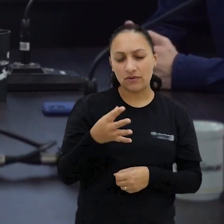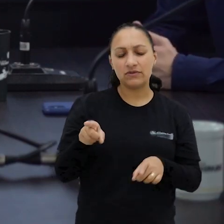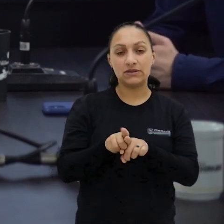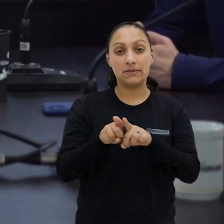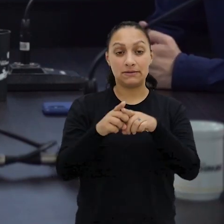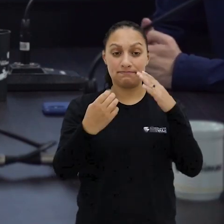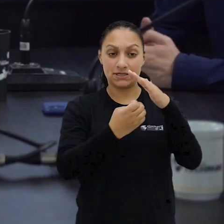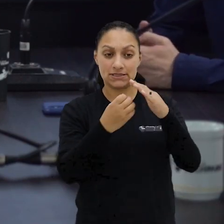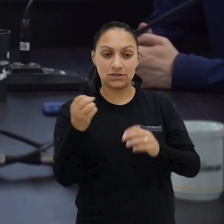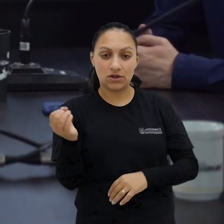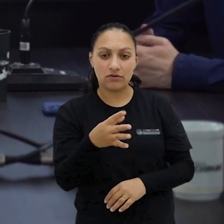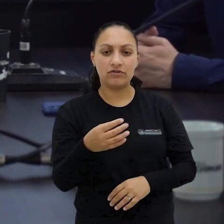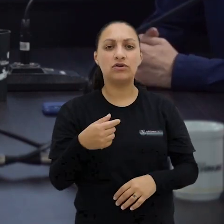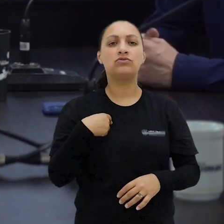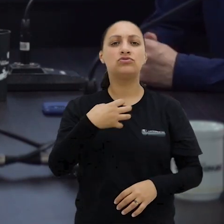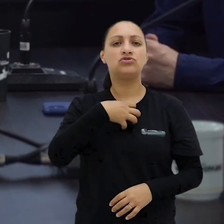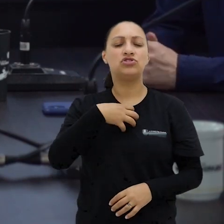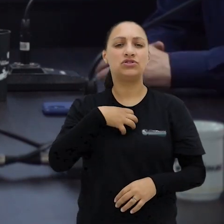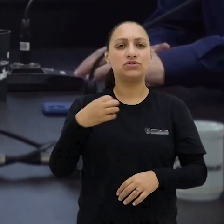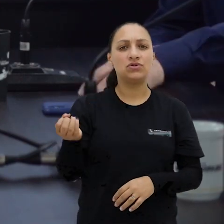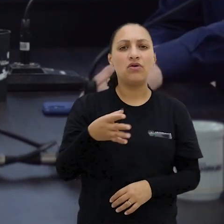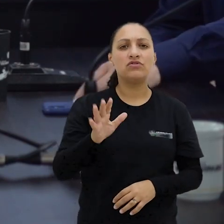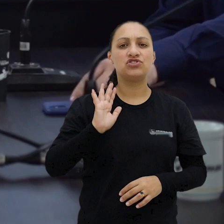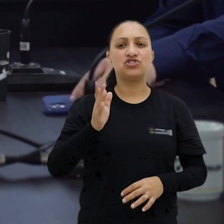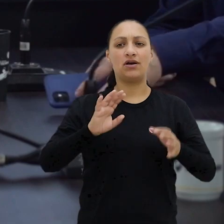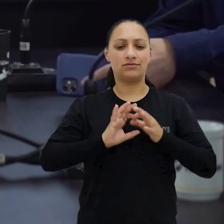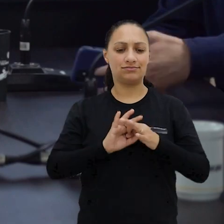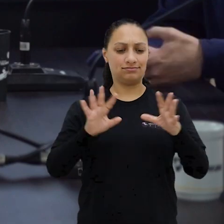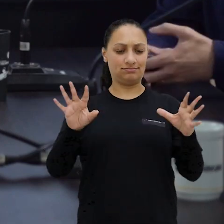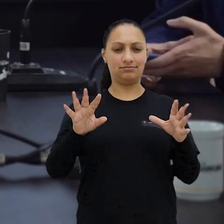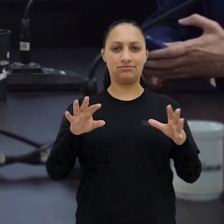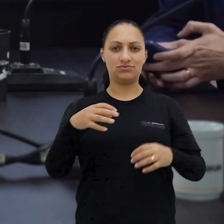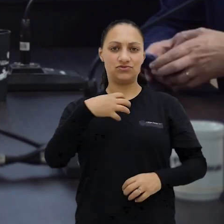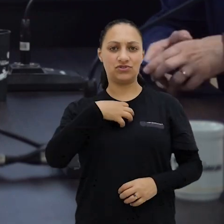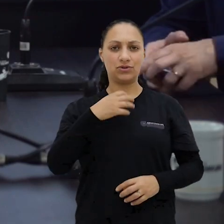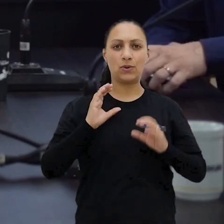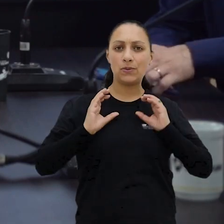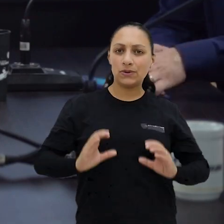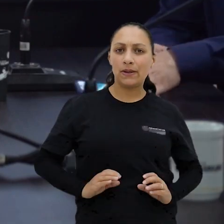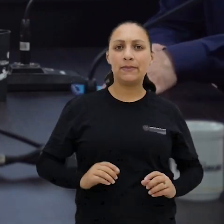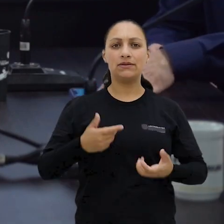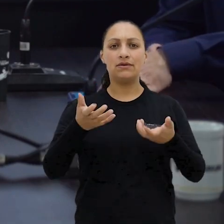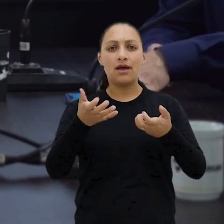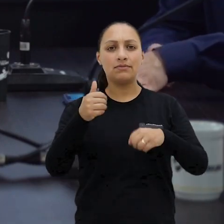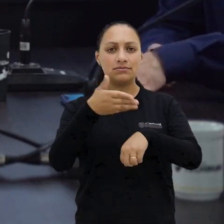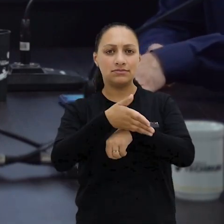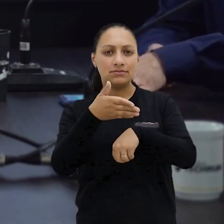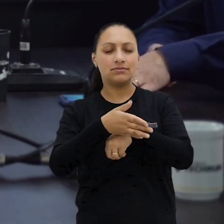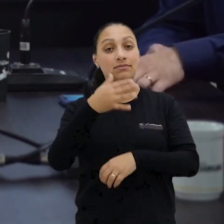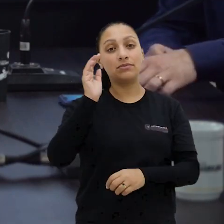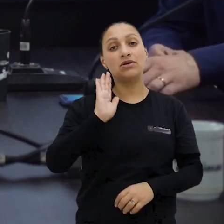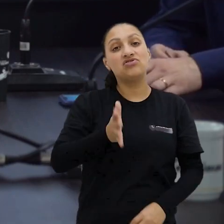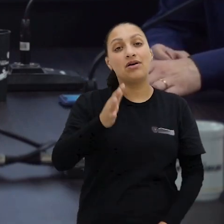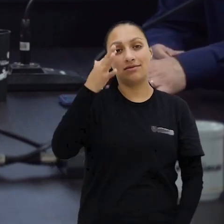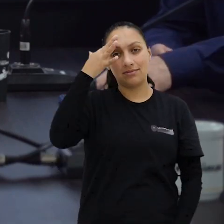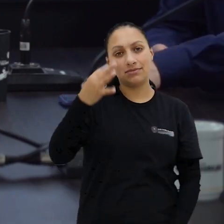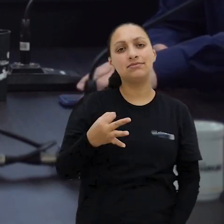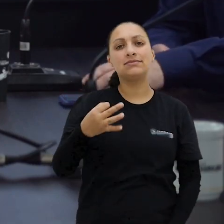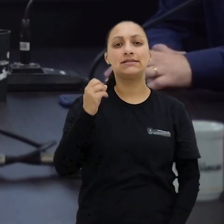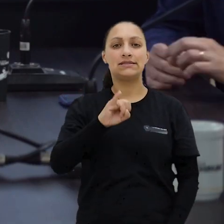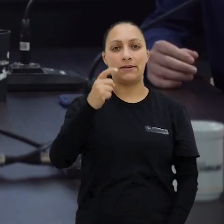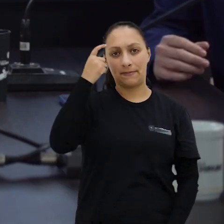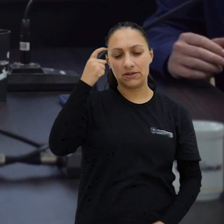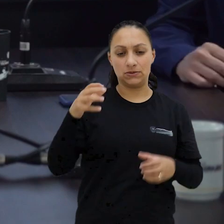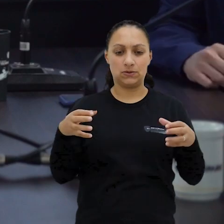esse novo mindset, com essa nova disposição de, vamos colaborar, vamos fazer diferente, vamos participar, porque já entenderam que se